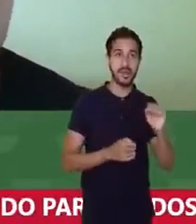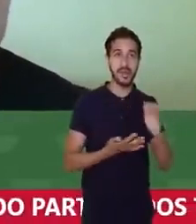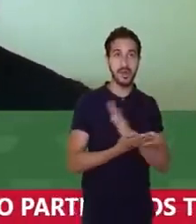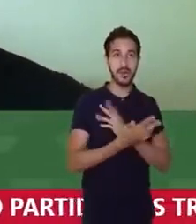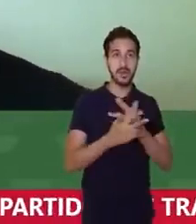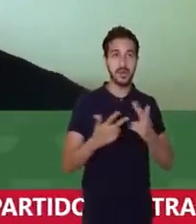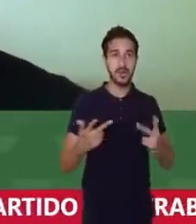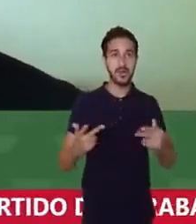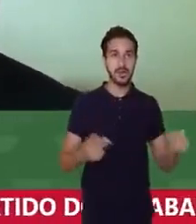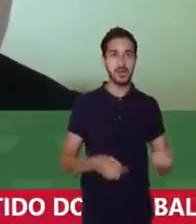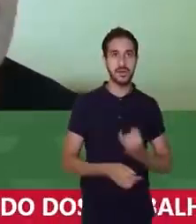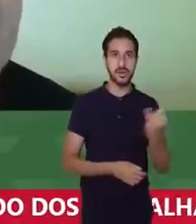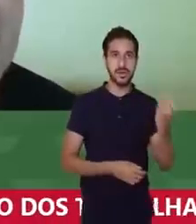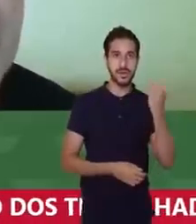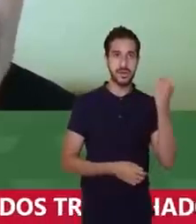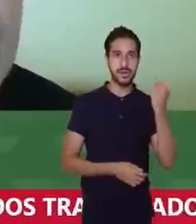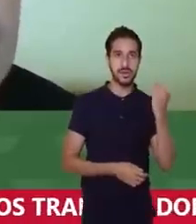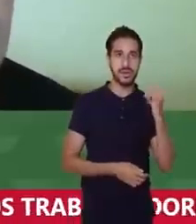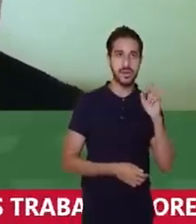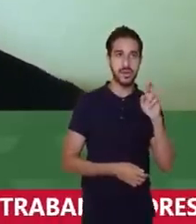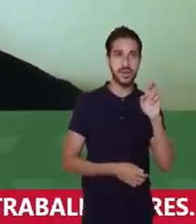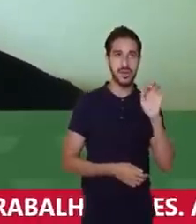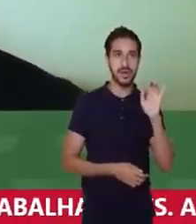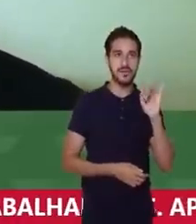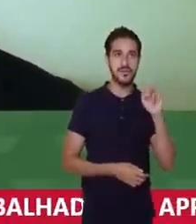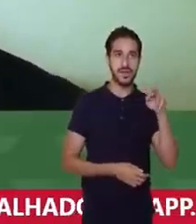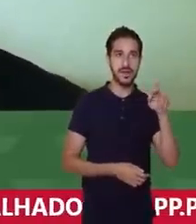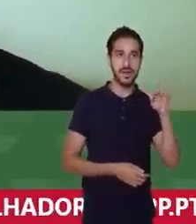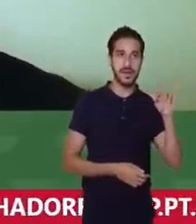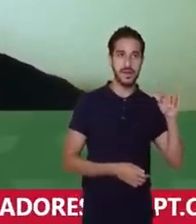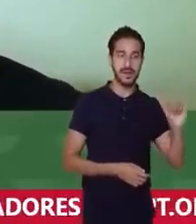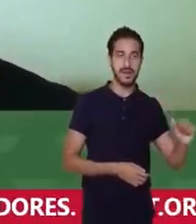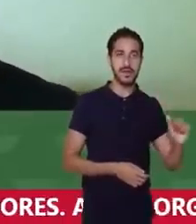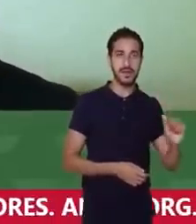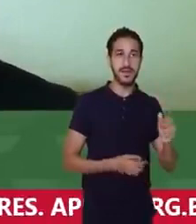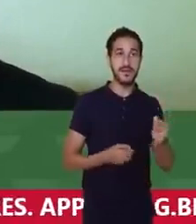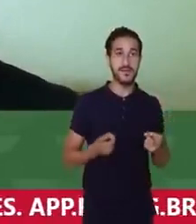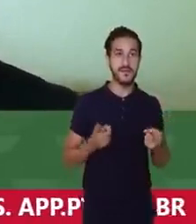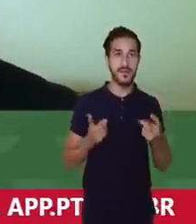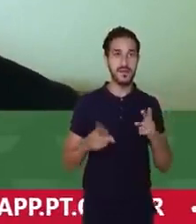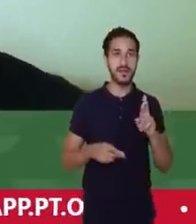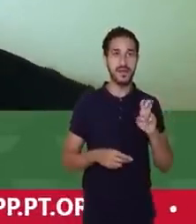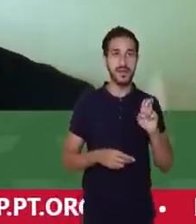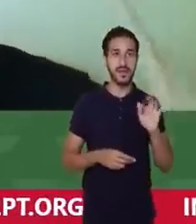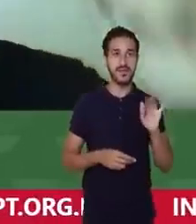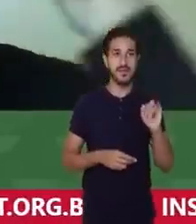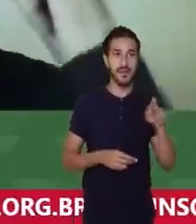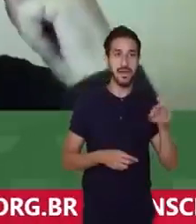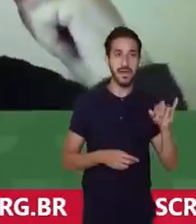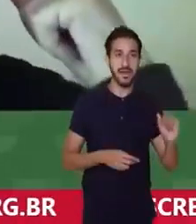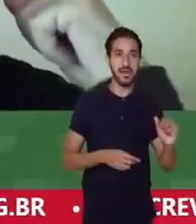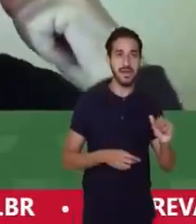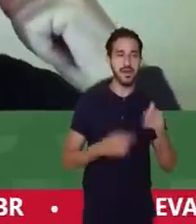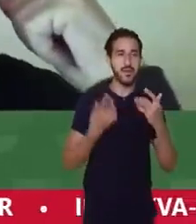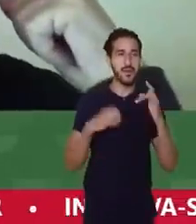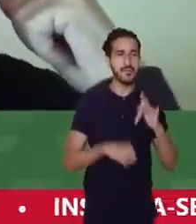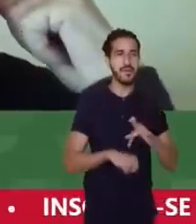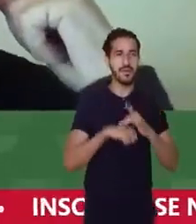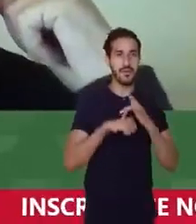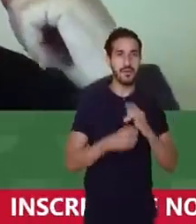algumas coisas são cruciais. Refinaria. Vender refinaria é um